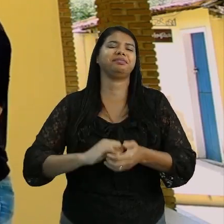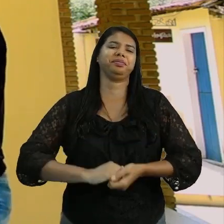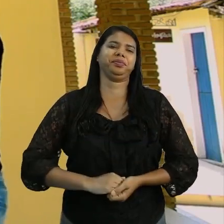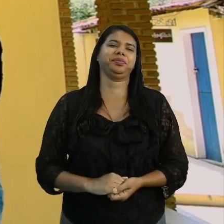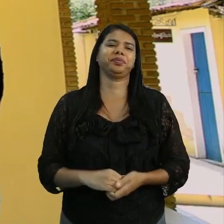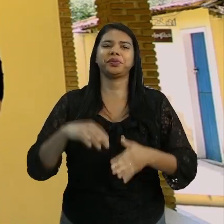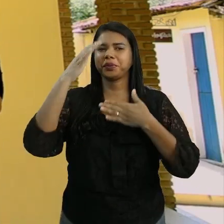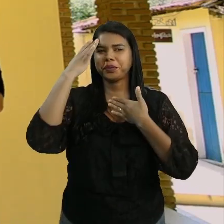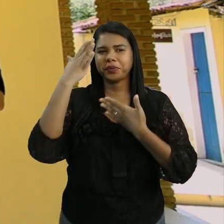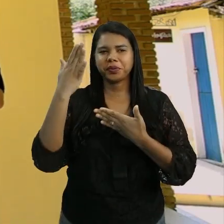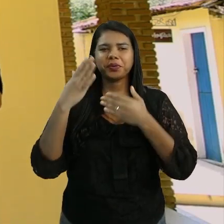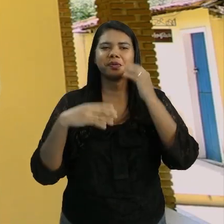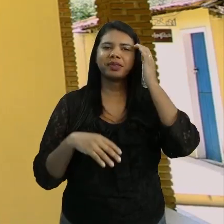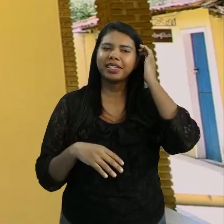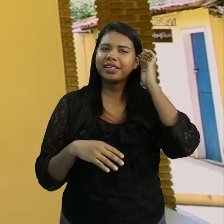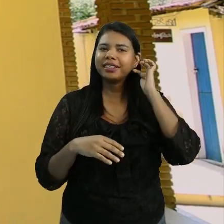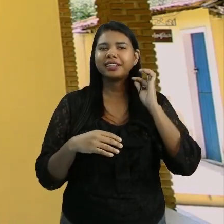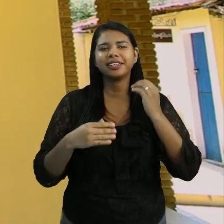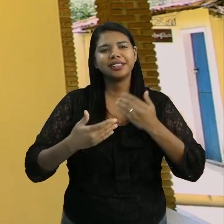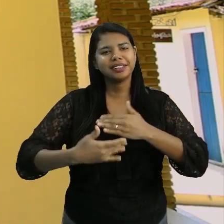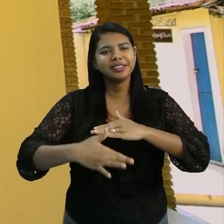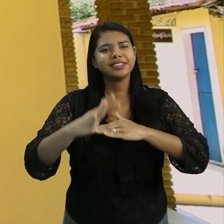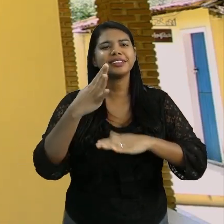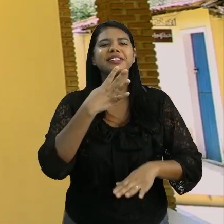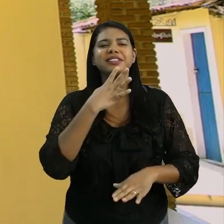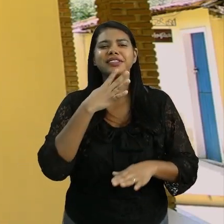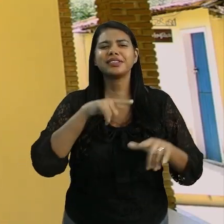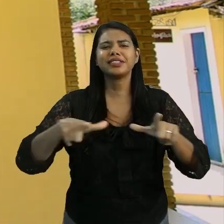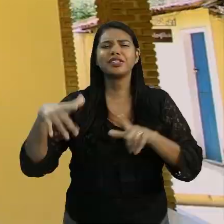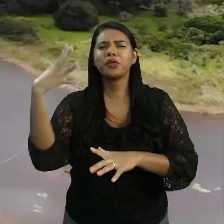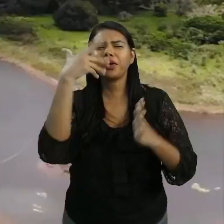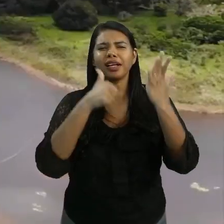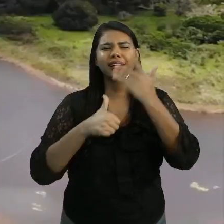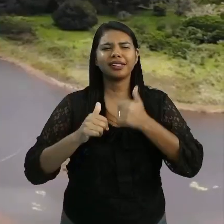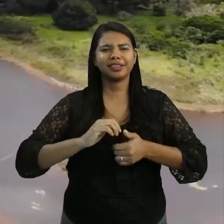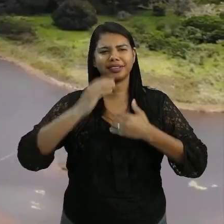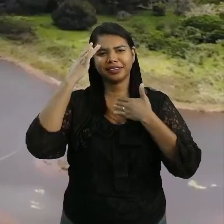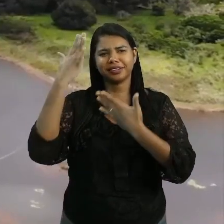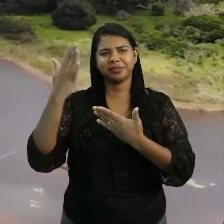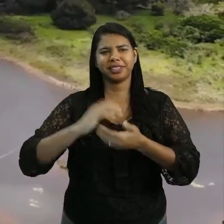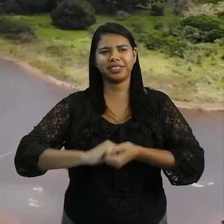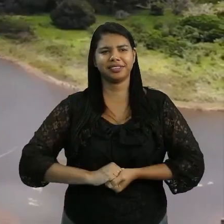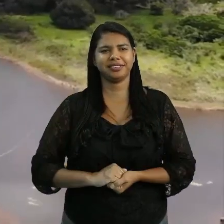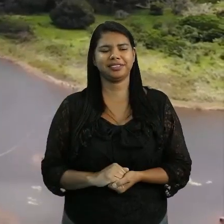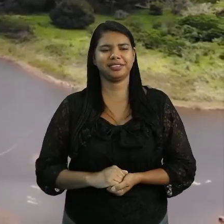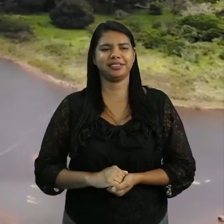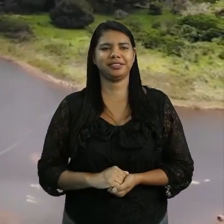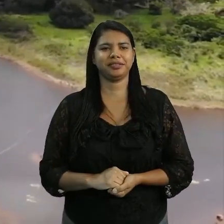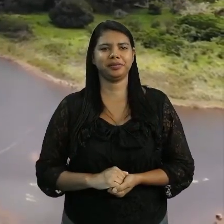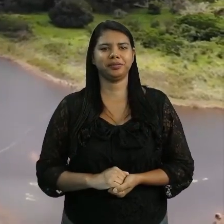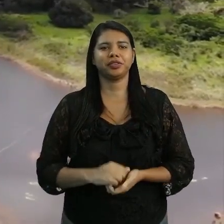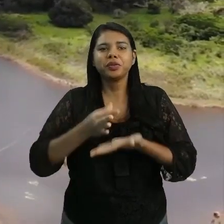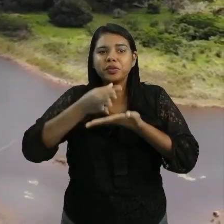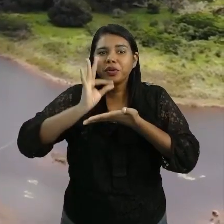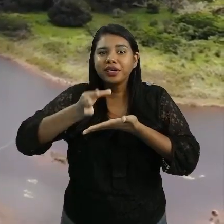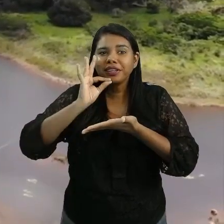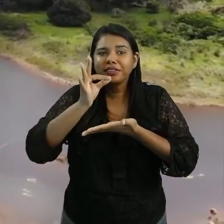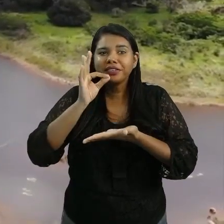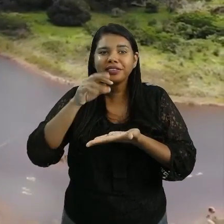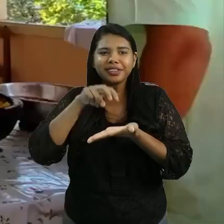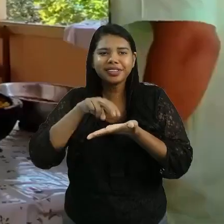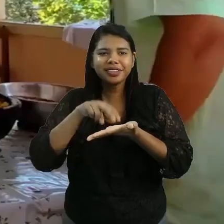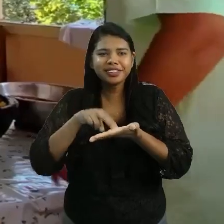Eu que imaginava um cara barbudão, cabelão, mas assim, né? Um homem lindo desse. Muitas pessoas chegam aqui pensando, você que é o Guru? Eu